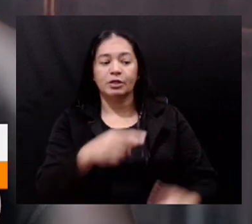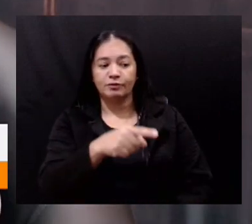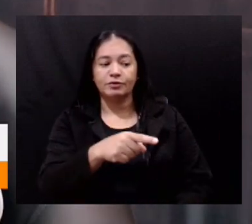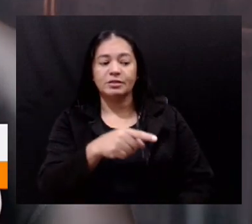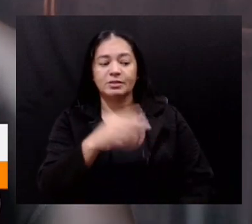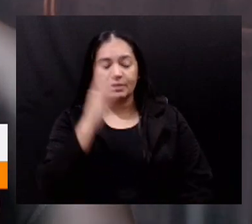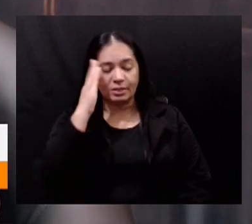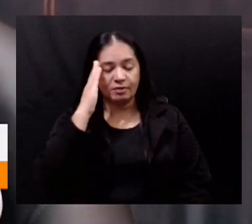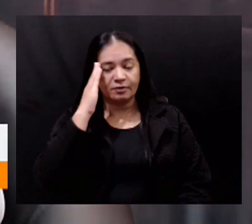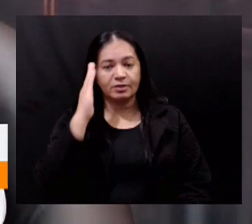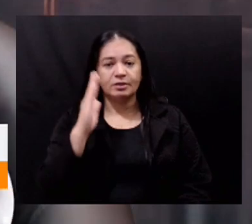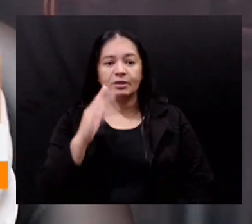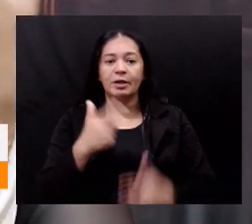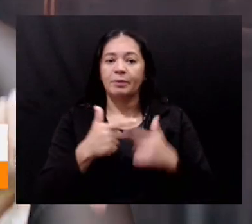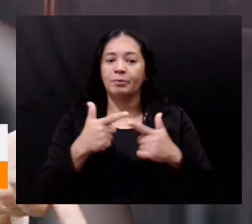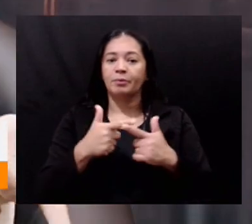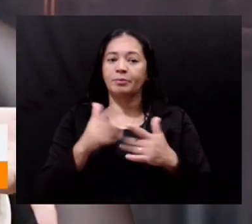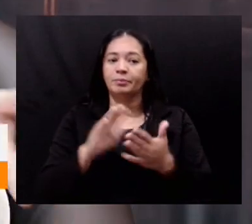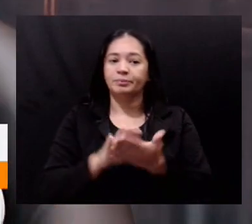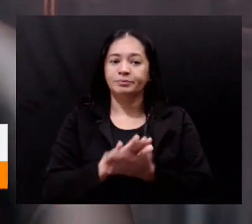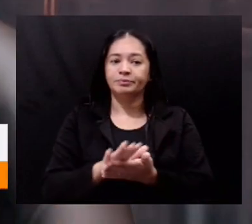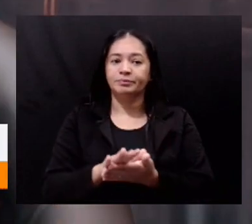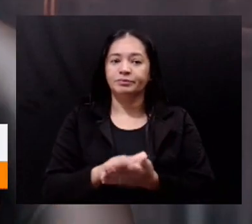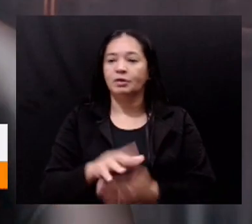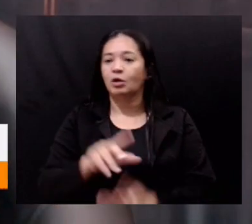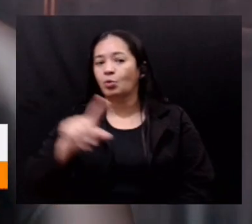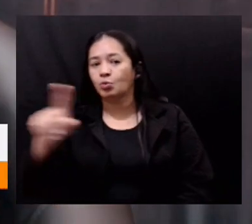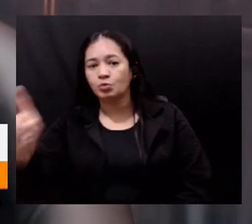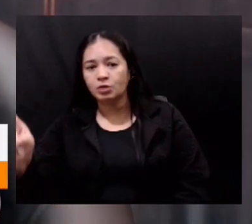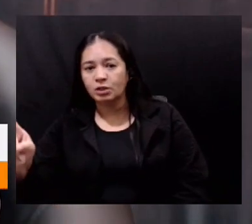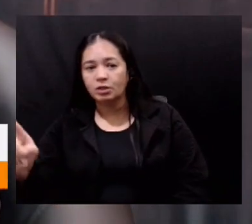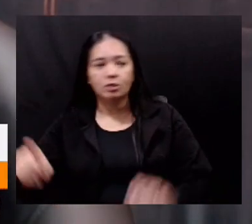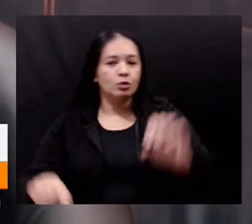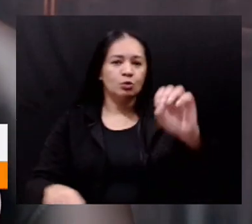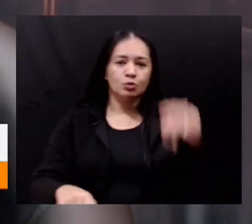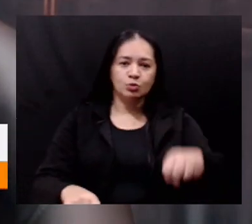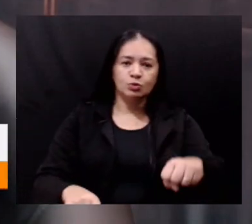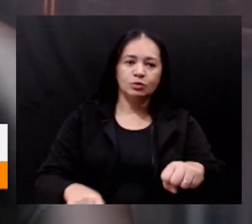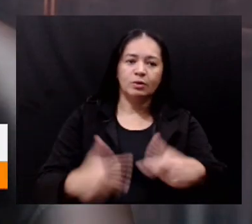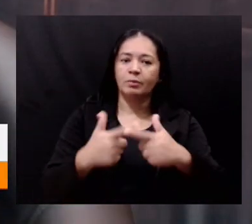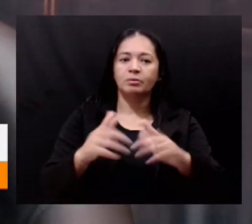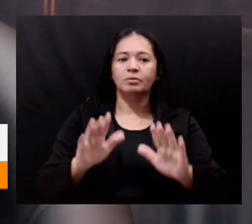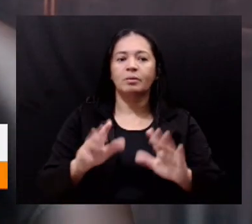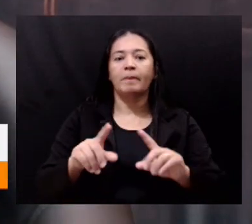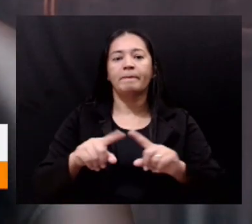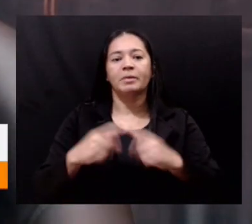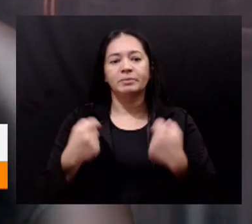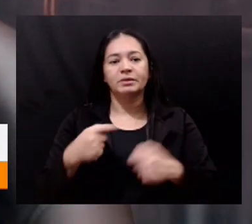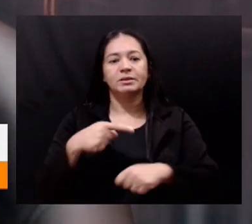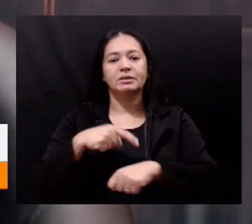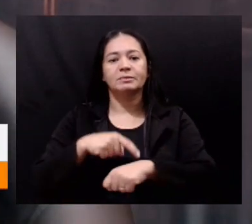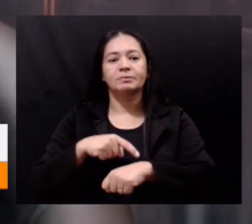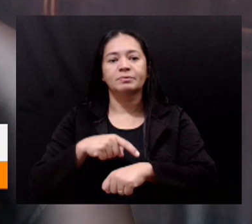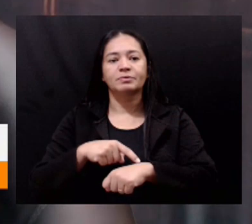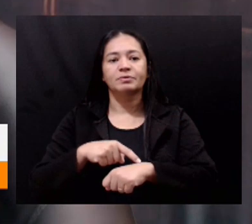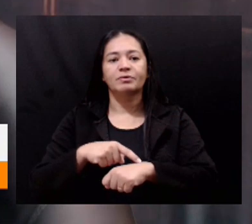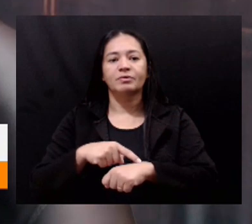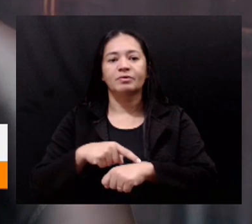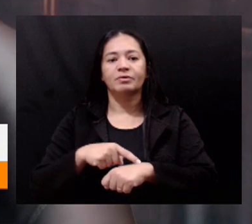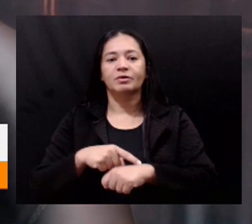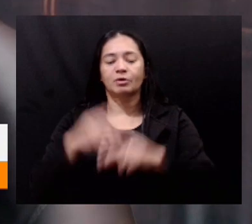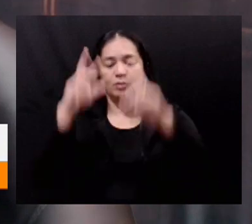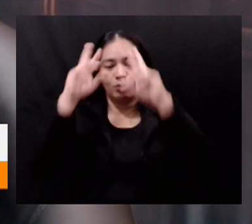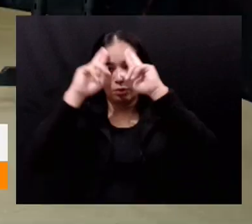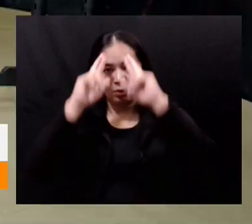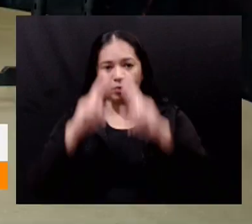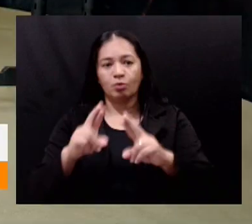problema nenhum. Eu falar um Exato. não, Eu falo eu não. falar um sim, desde o momento que realmente prevaleça aí o respeito e também os limites